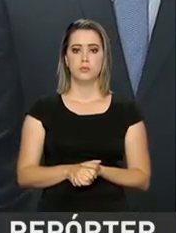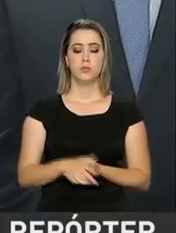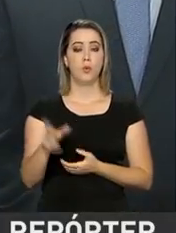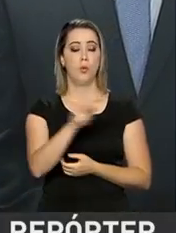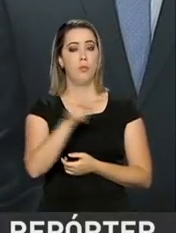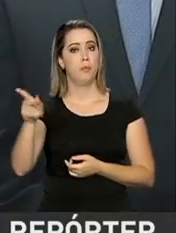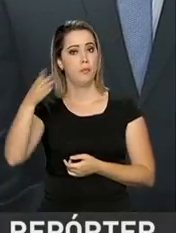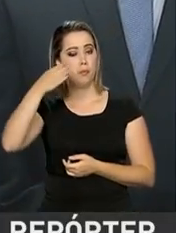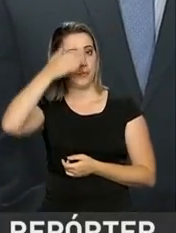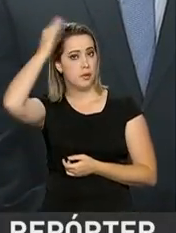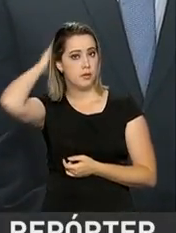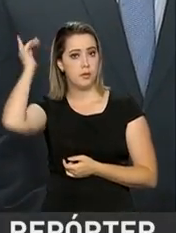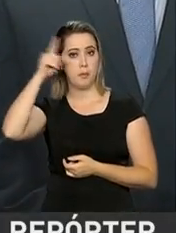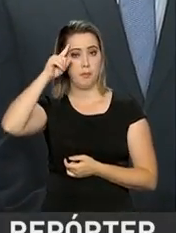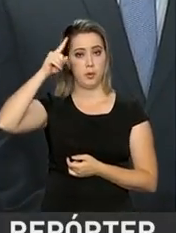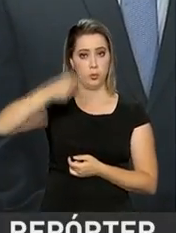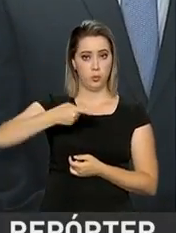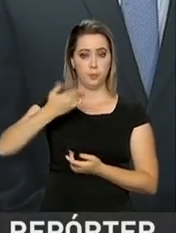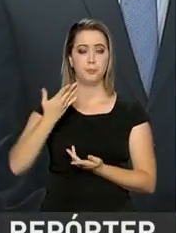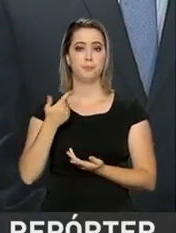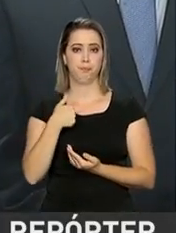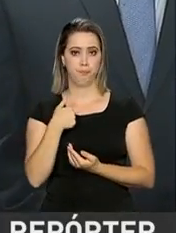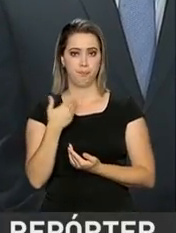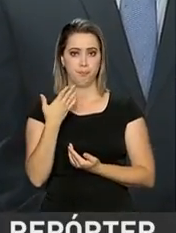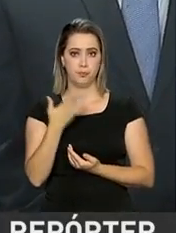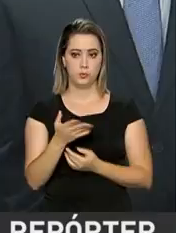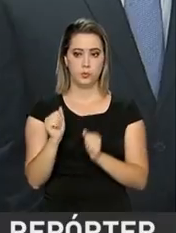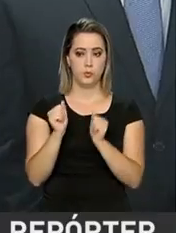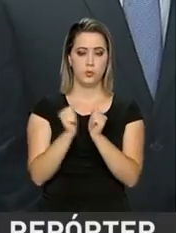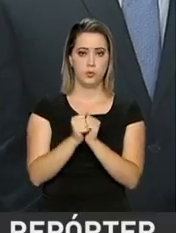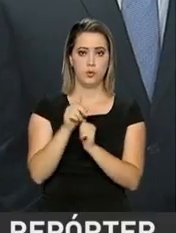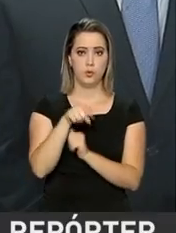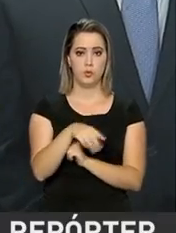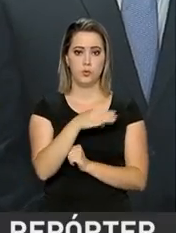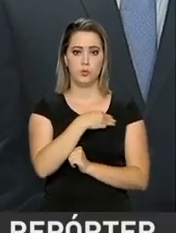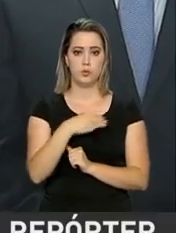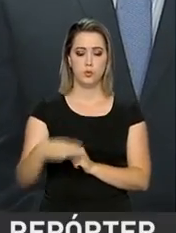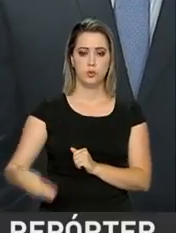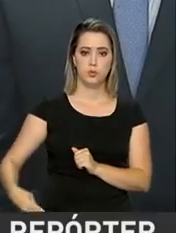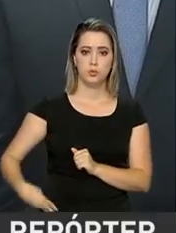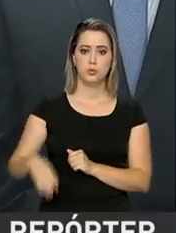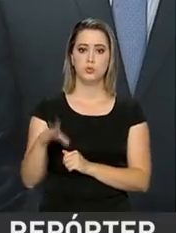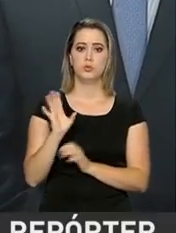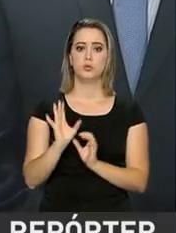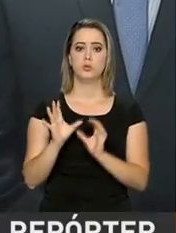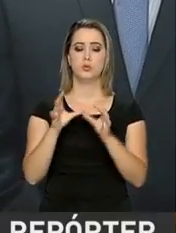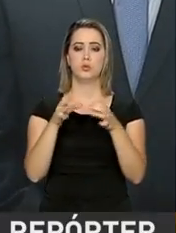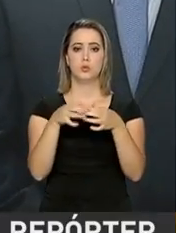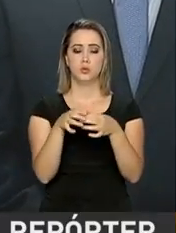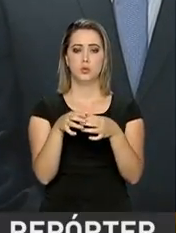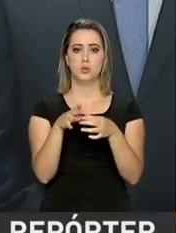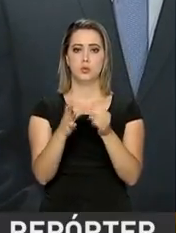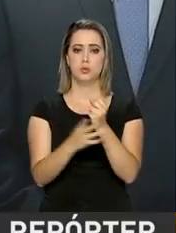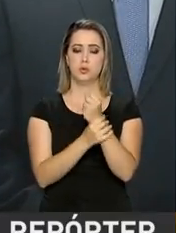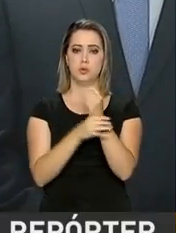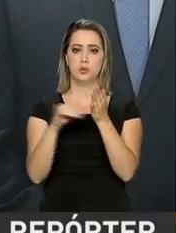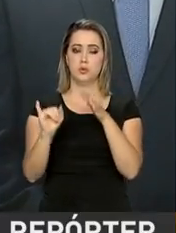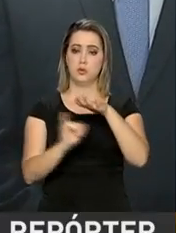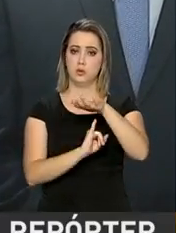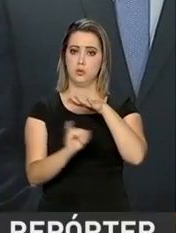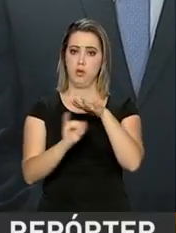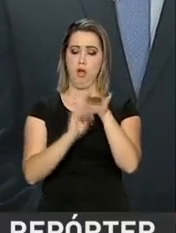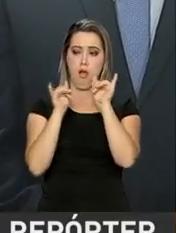da república do ministro do gabinete de segurança institucional de